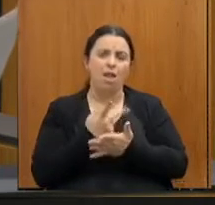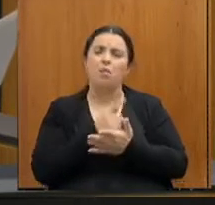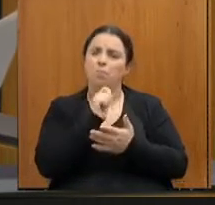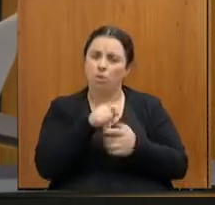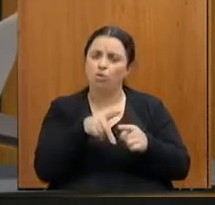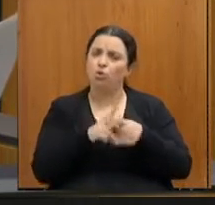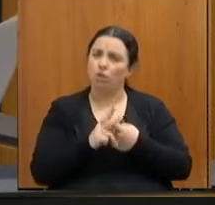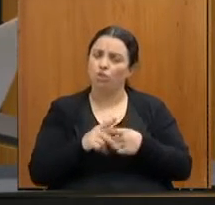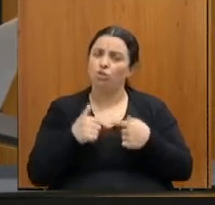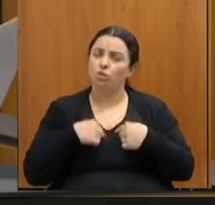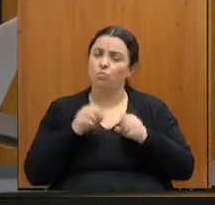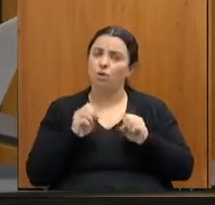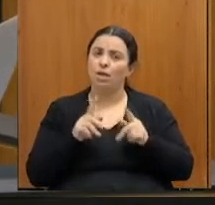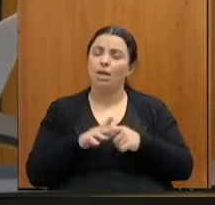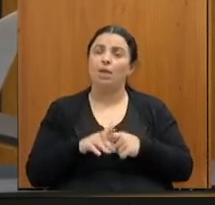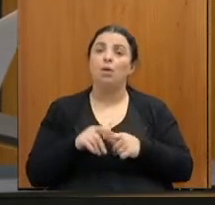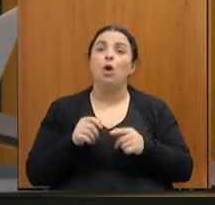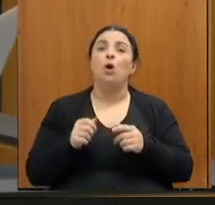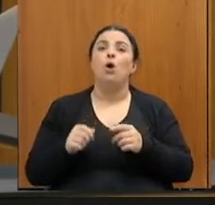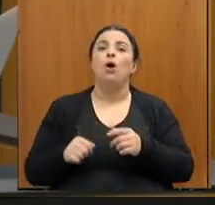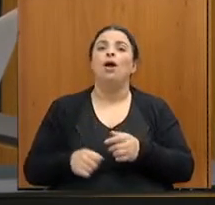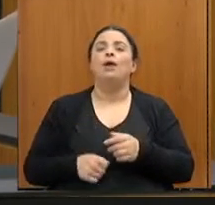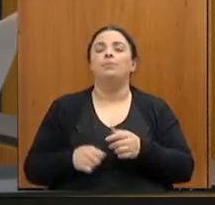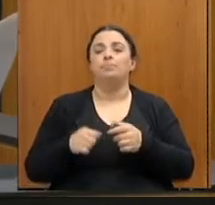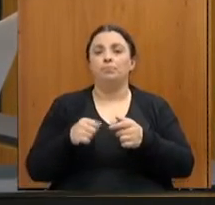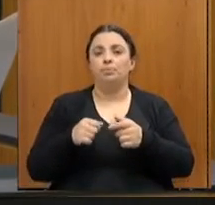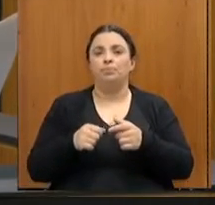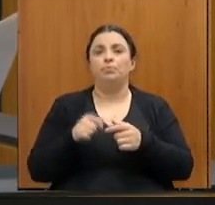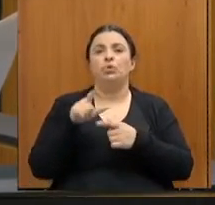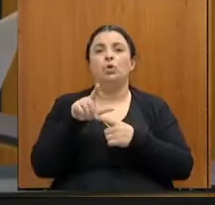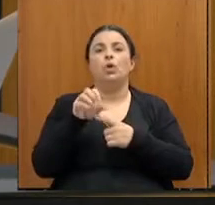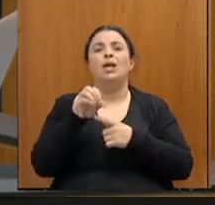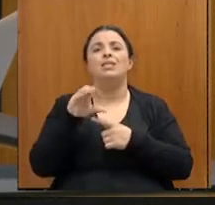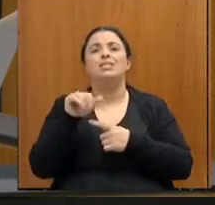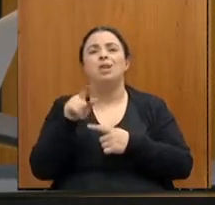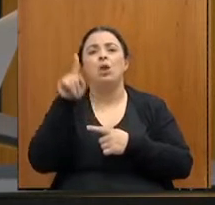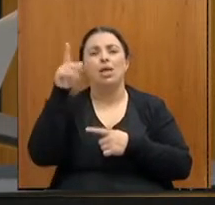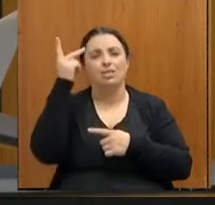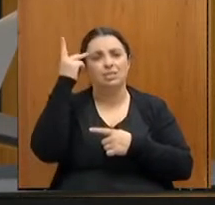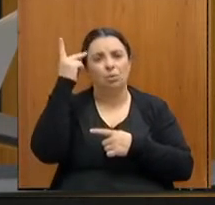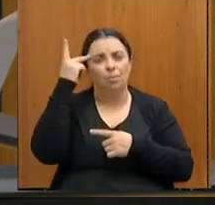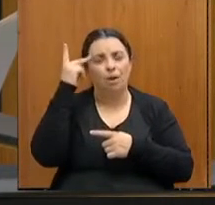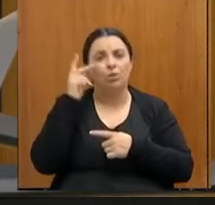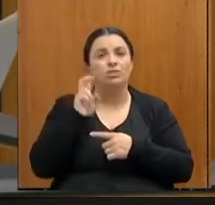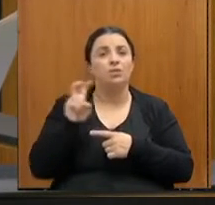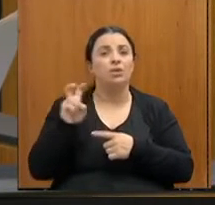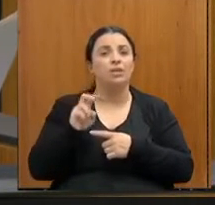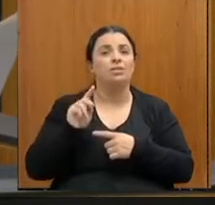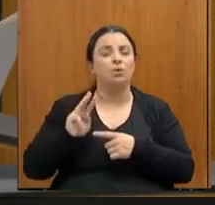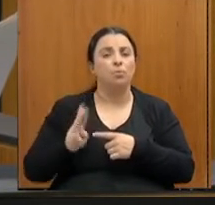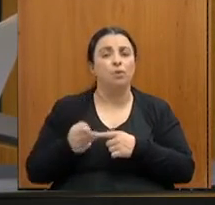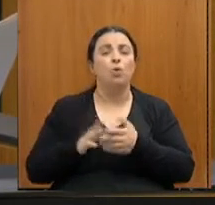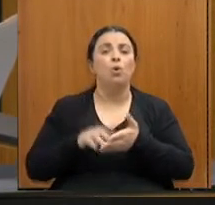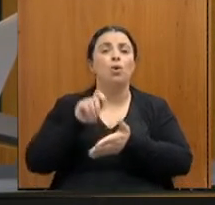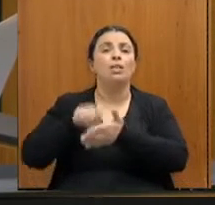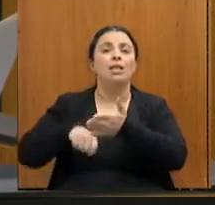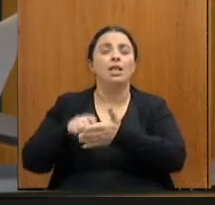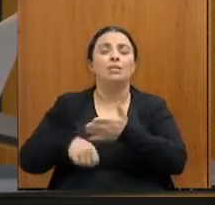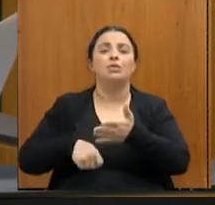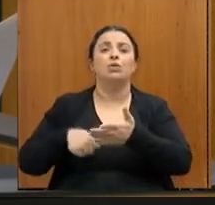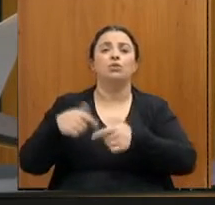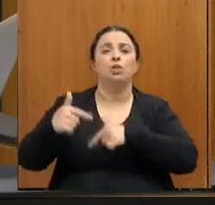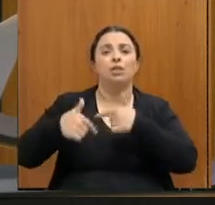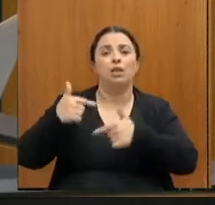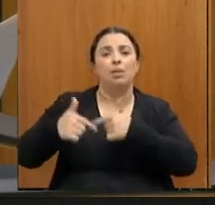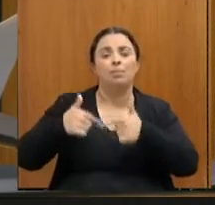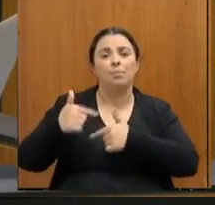locação de imóveis em São Paulo 145.000 contratação de e para recrutamento para a posição do posição